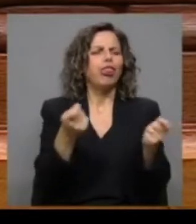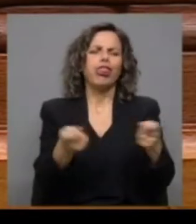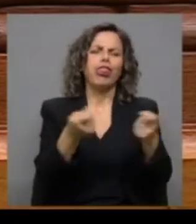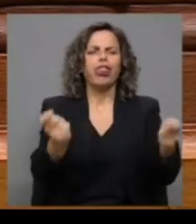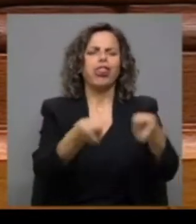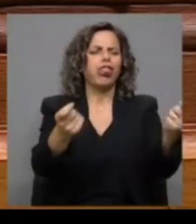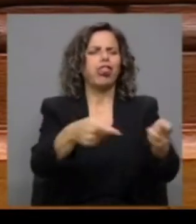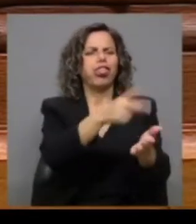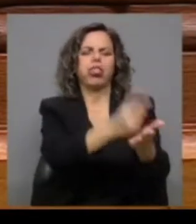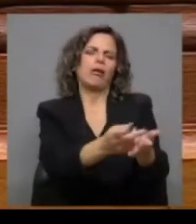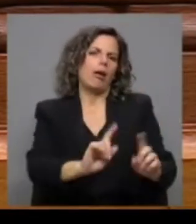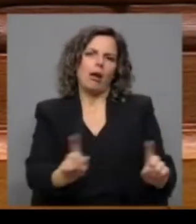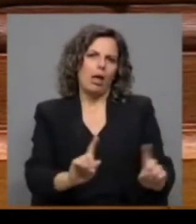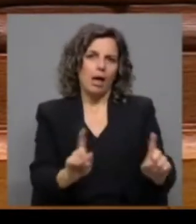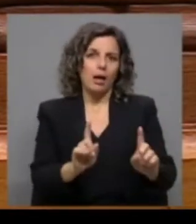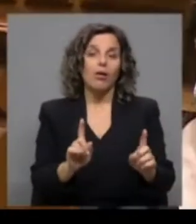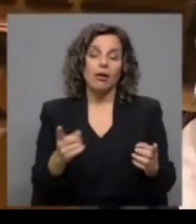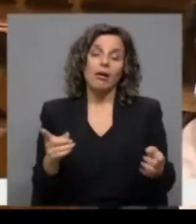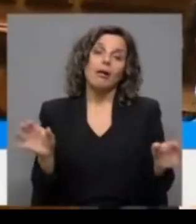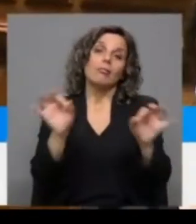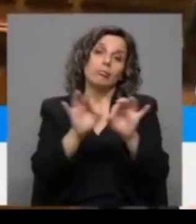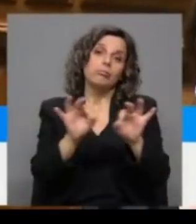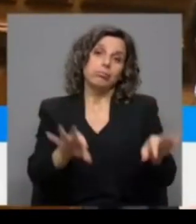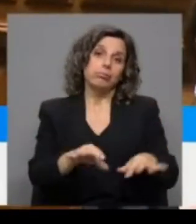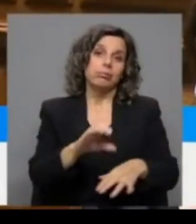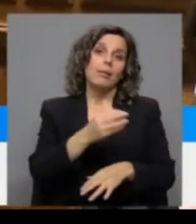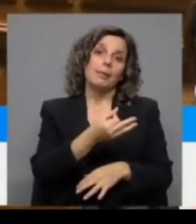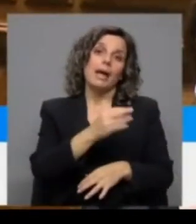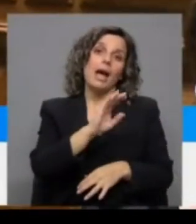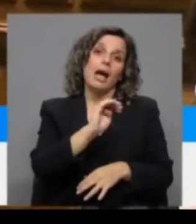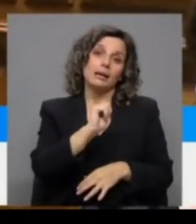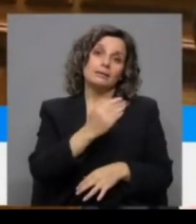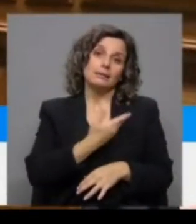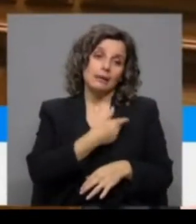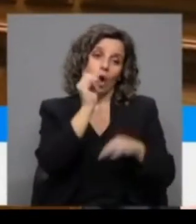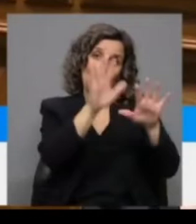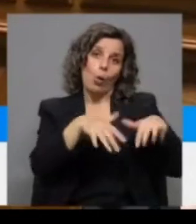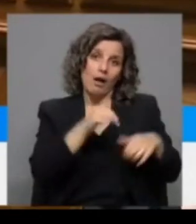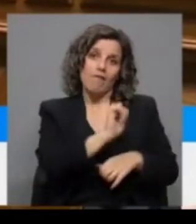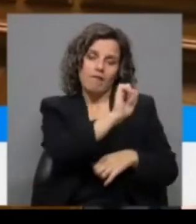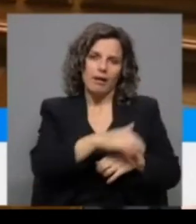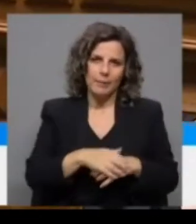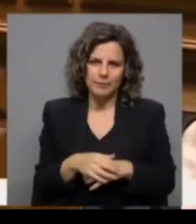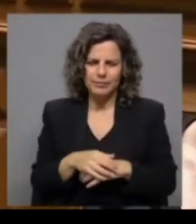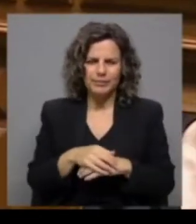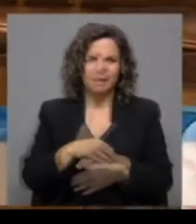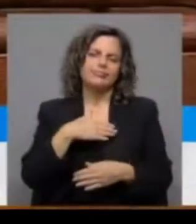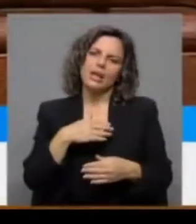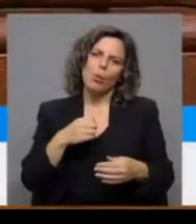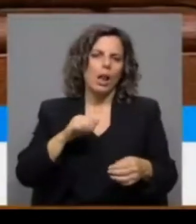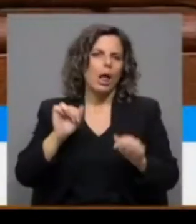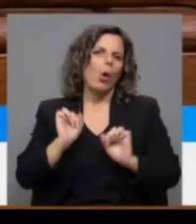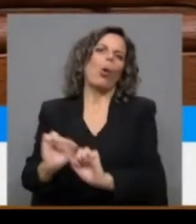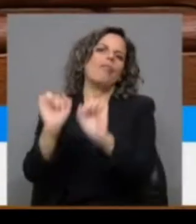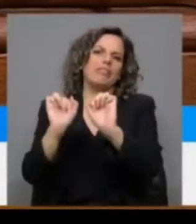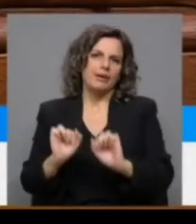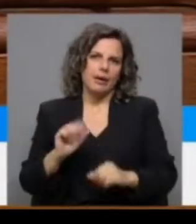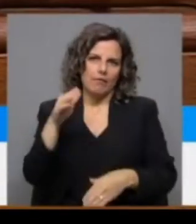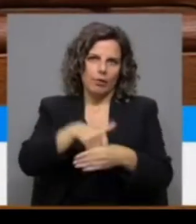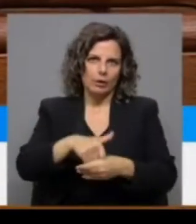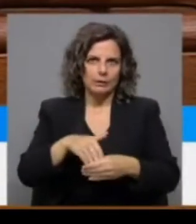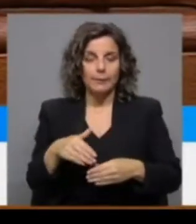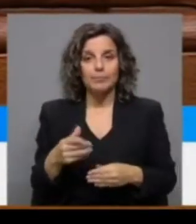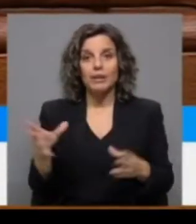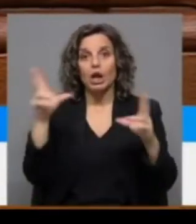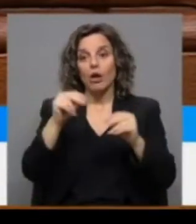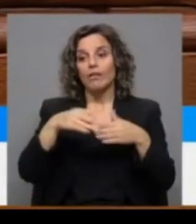esses coincidentes com o Congresso do PSD. Uma moção de censura não é uma oportunidade para entalar o vizinho do lado. Perante o desafio à nova